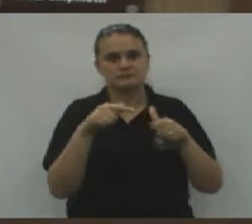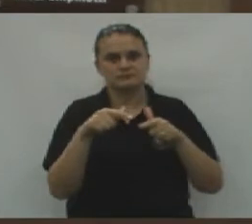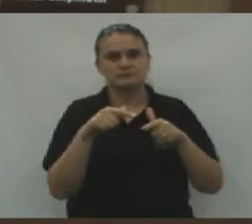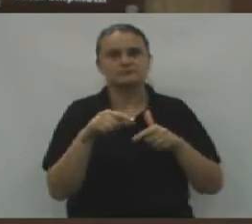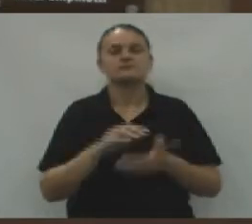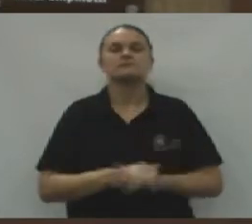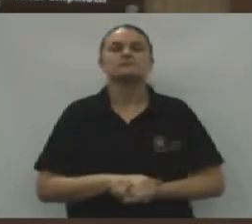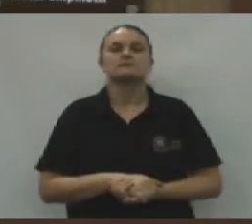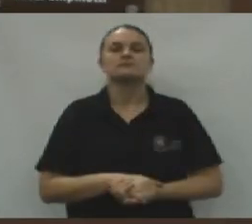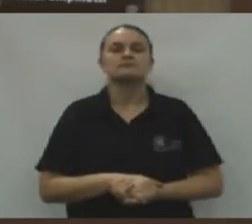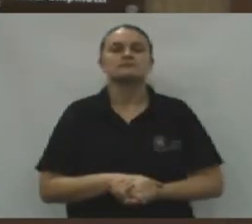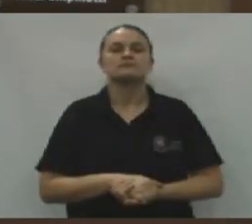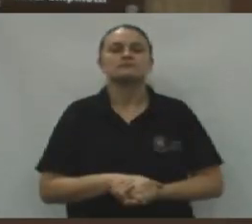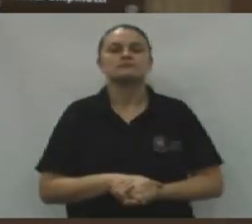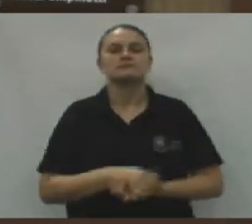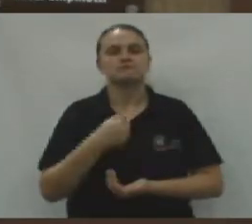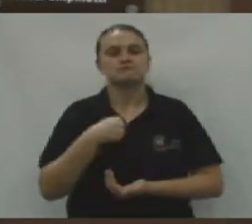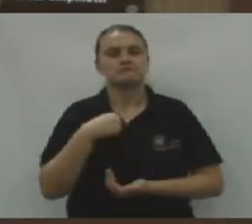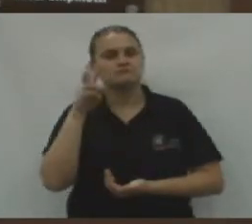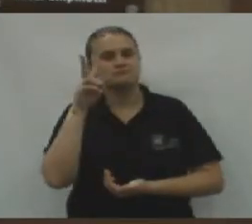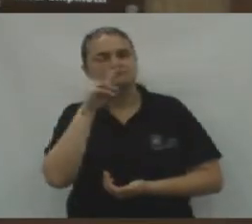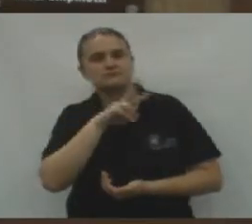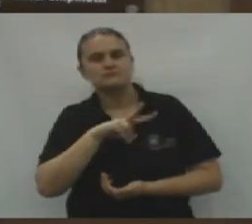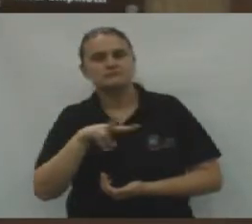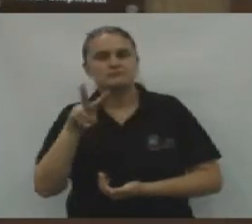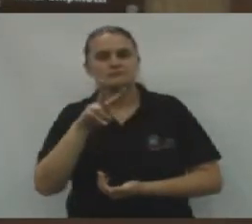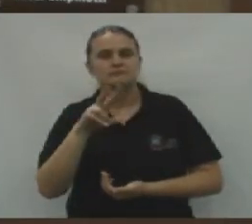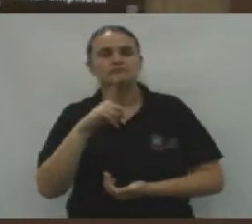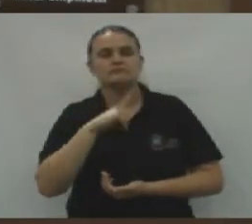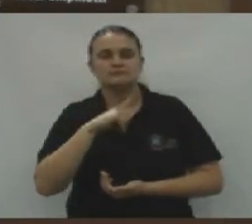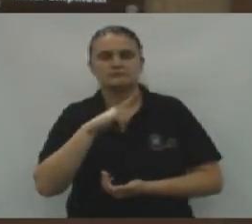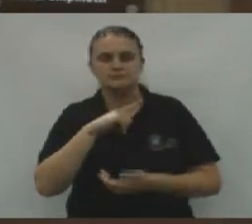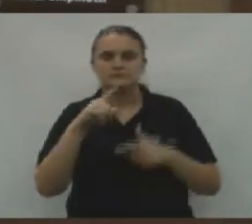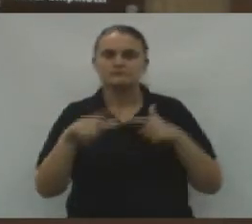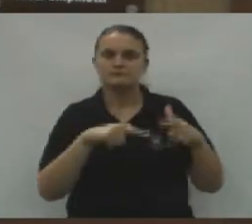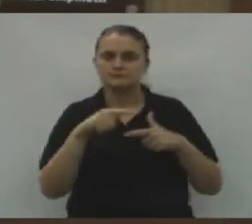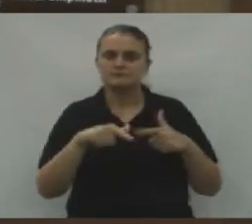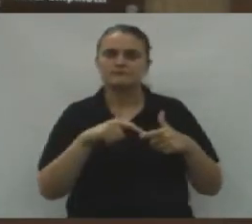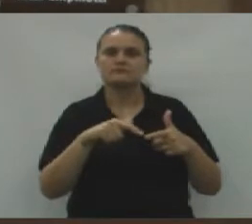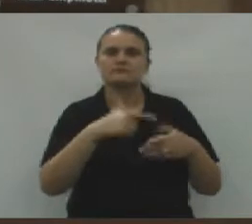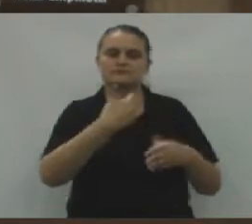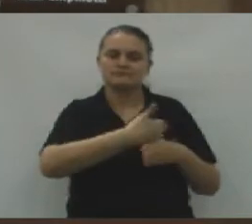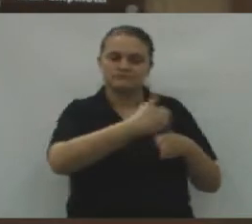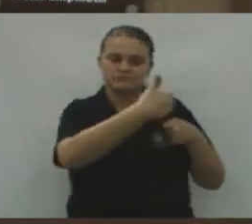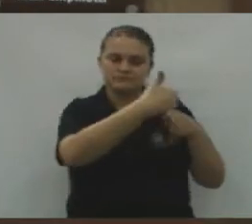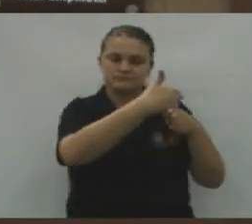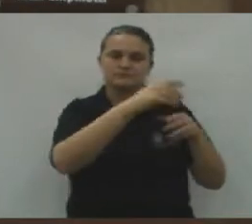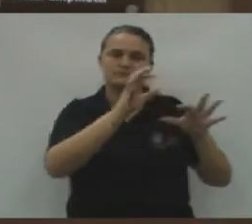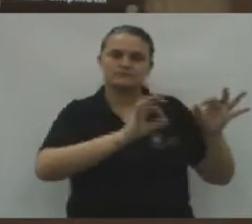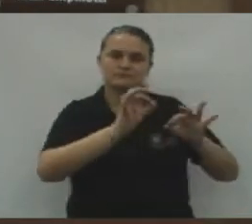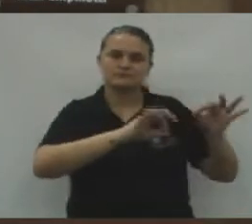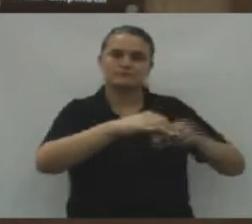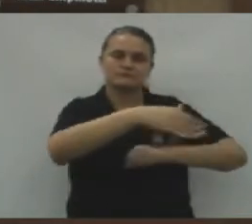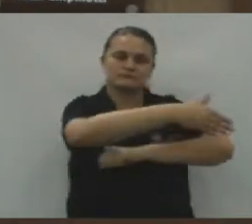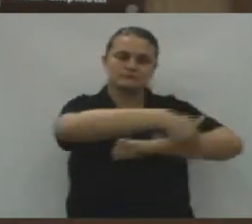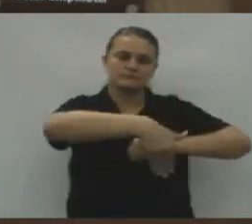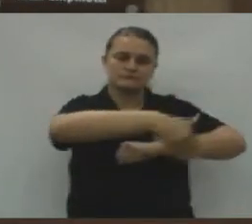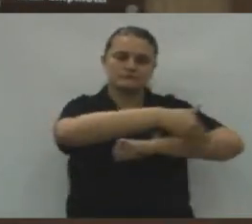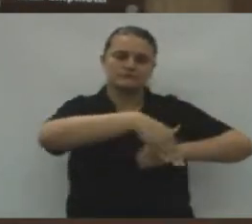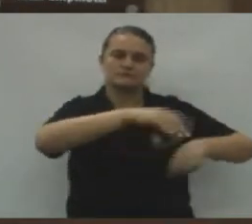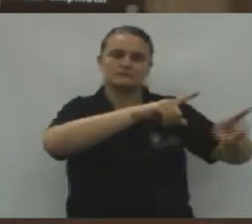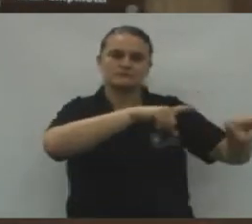está fazendo. Eu vejo agora, principalmente nesses últimos dias, uma ação muito forte do Departamento de Obras, junto com você, nas estradas interior, fazendo a